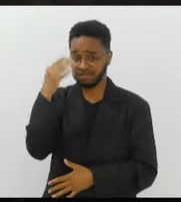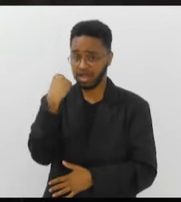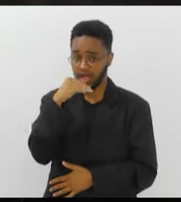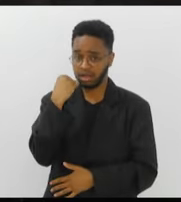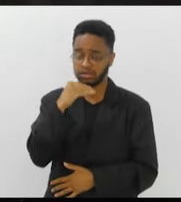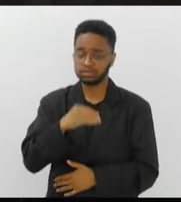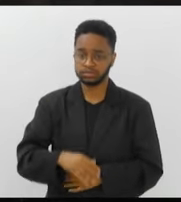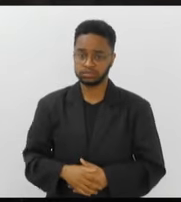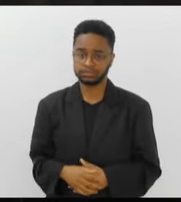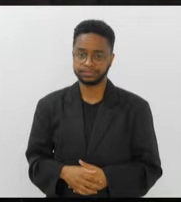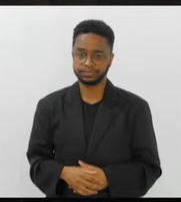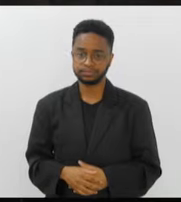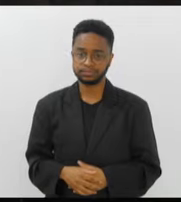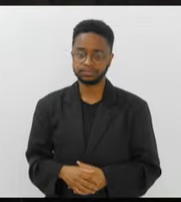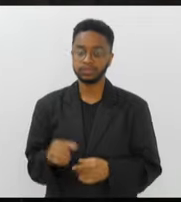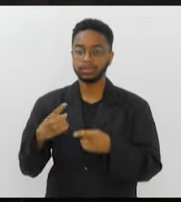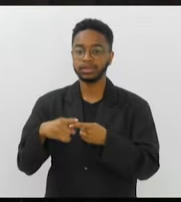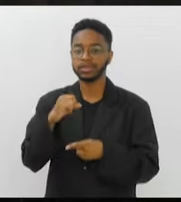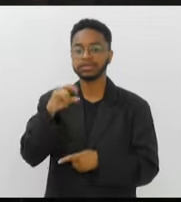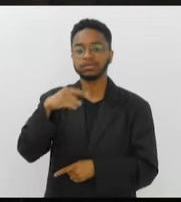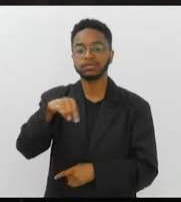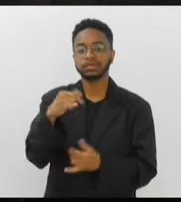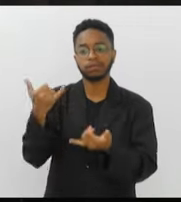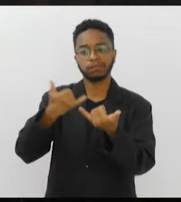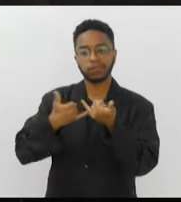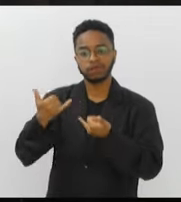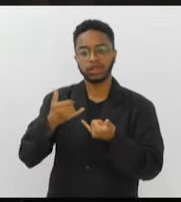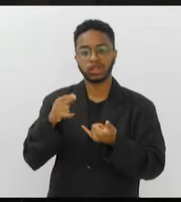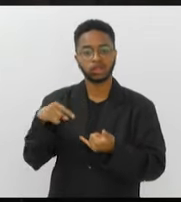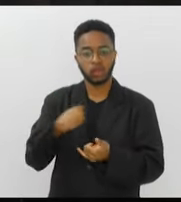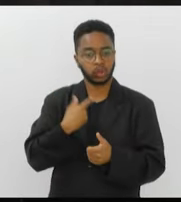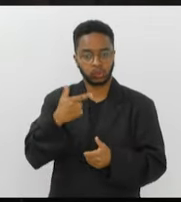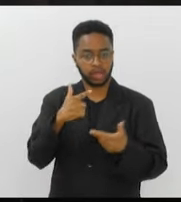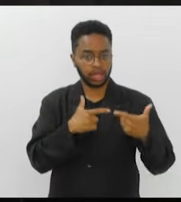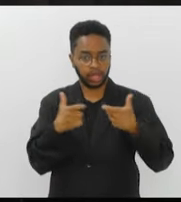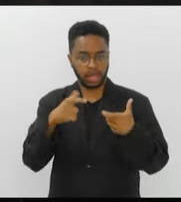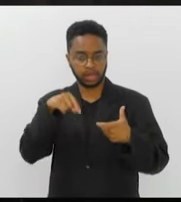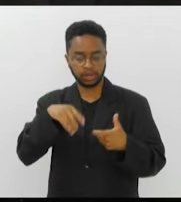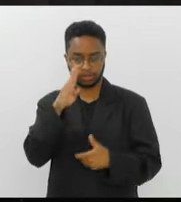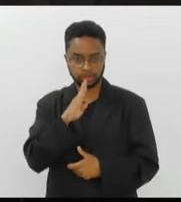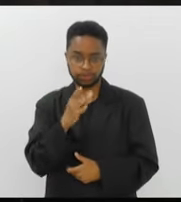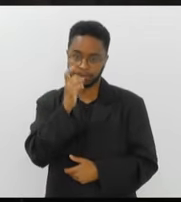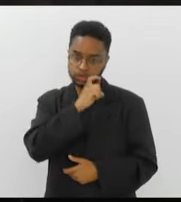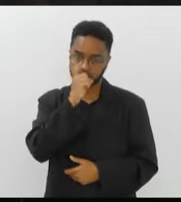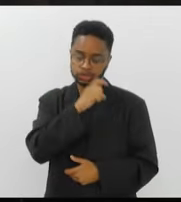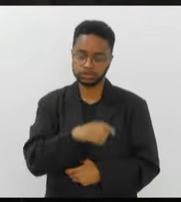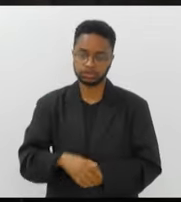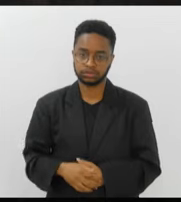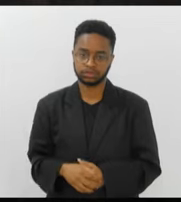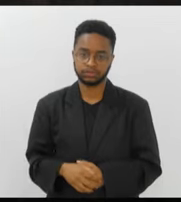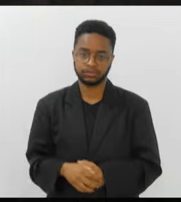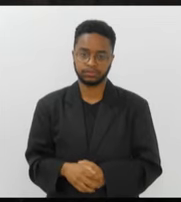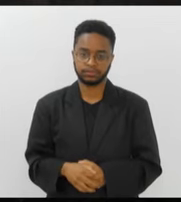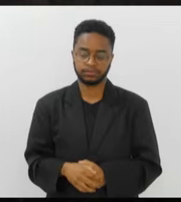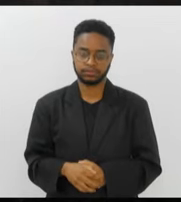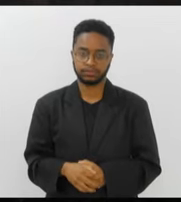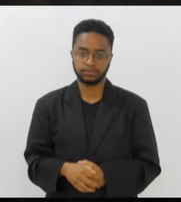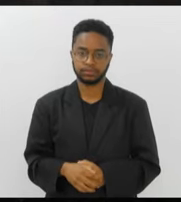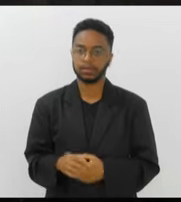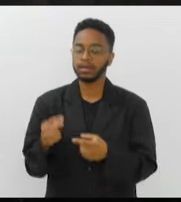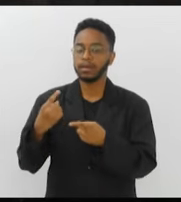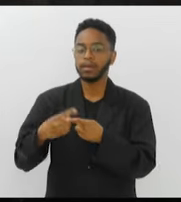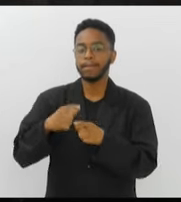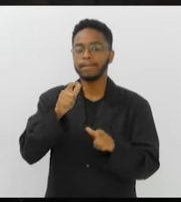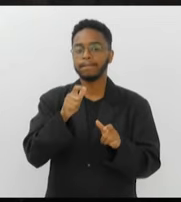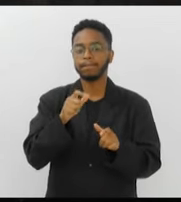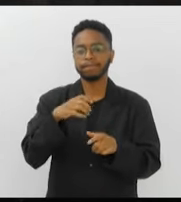presidente. Se você falar para mim que isso aqui a gente não está em guerra, é mentira, poxa. É mentira isso, mano. Aí a tristeza é